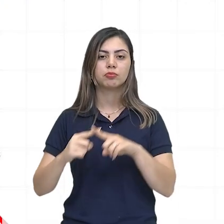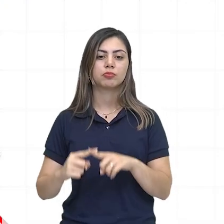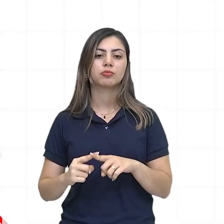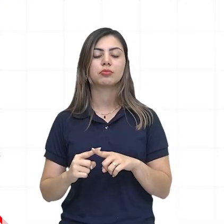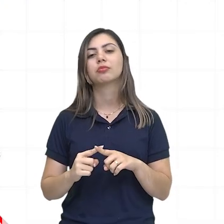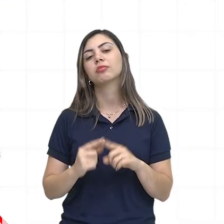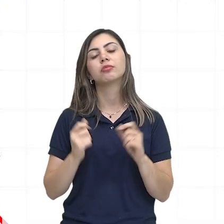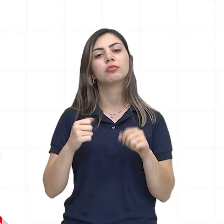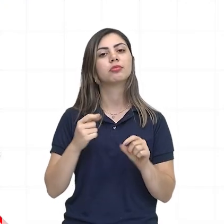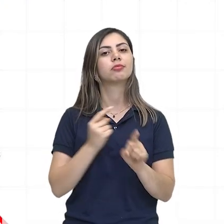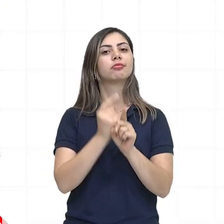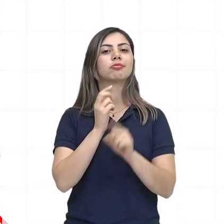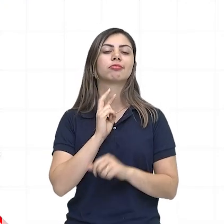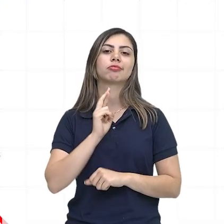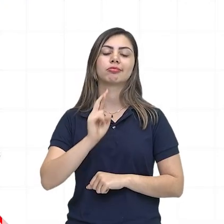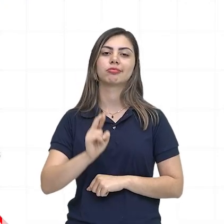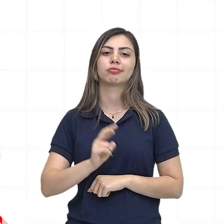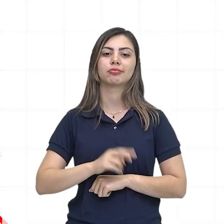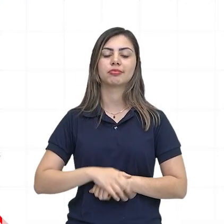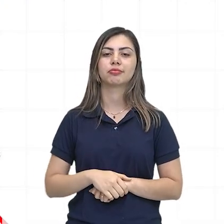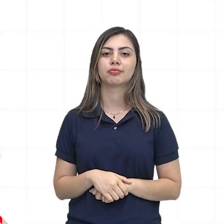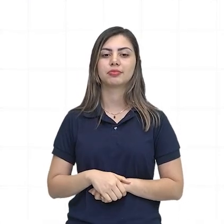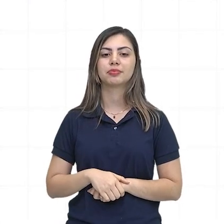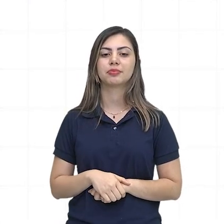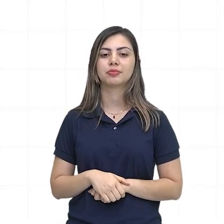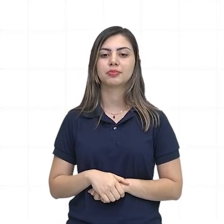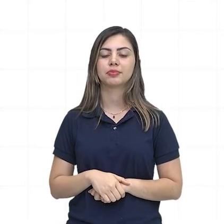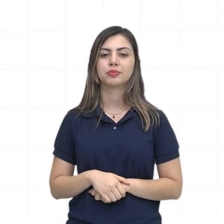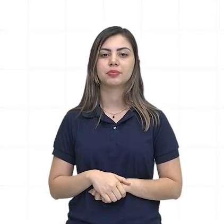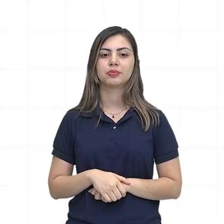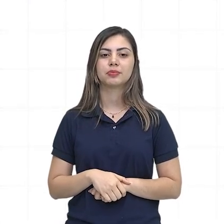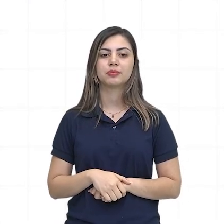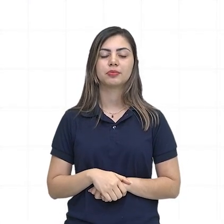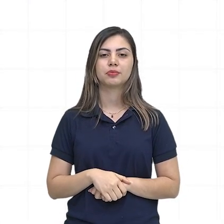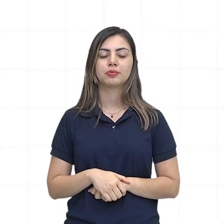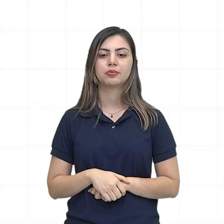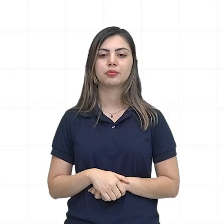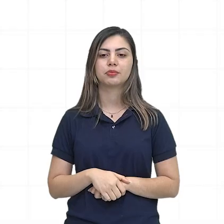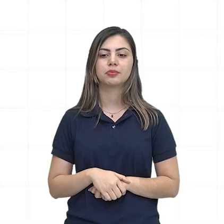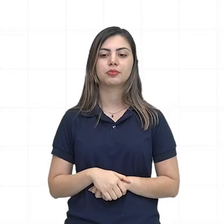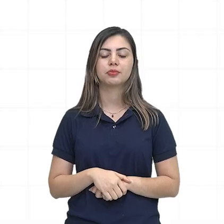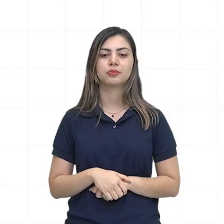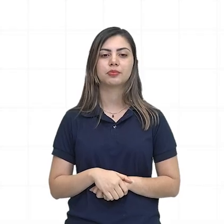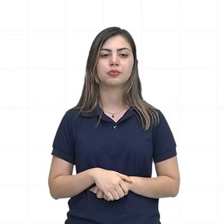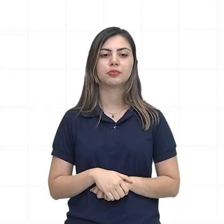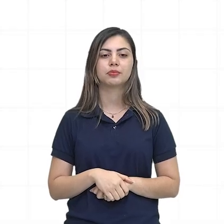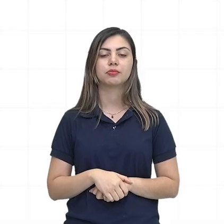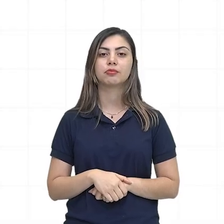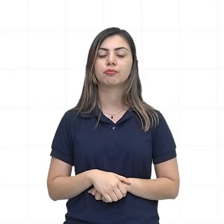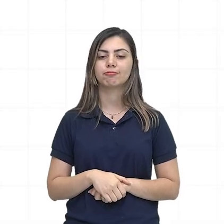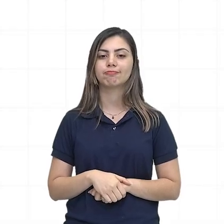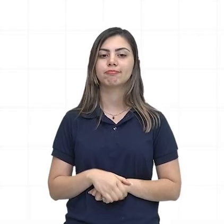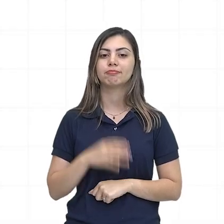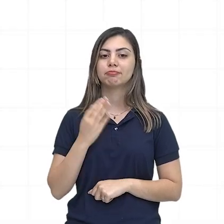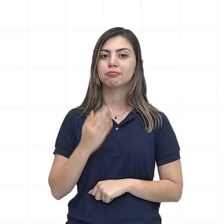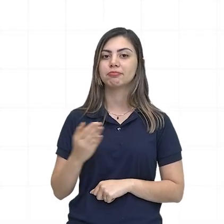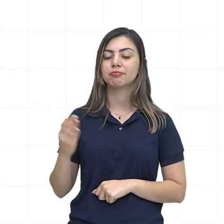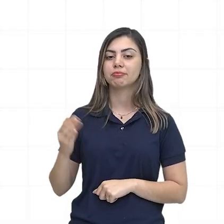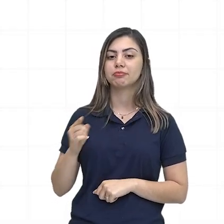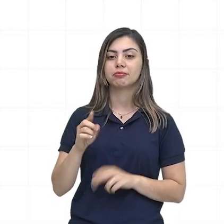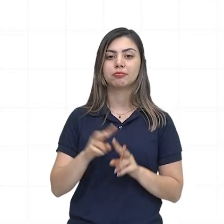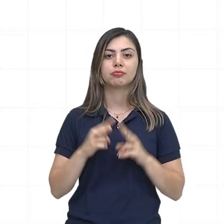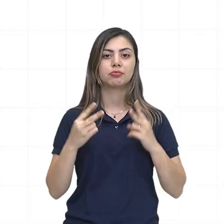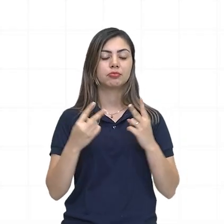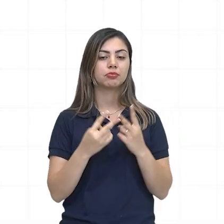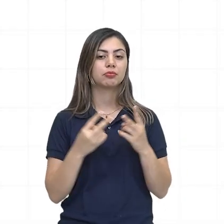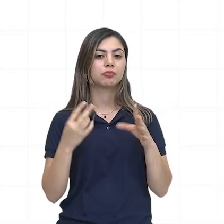aí nós chegaremos, então, ao volume do cubo. Então, vejamos, olha. Para encontrar o volume de um cubo, como